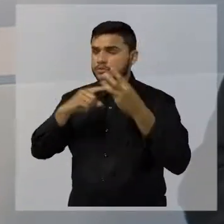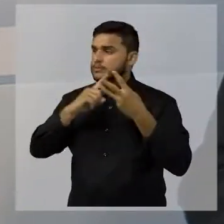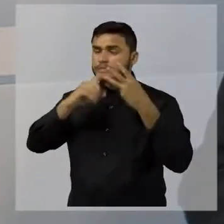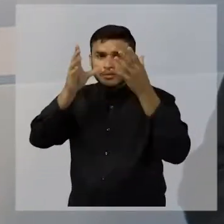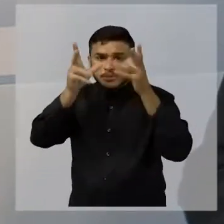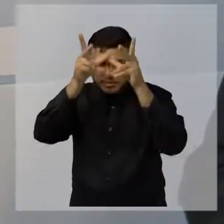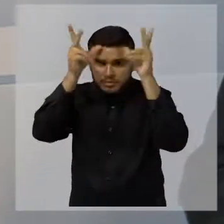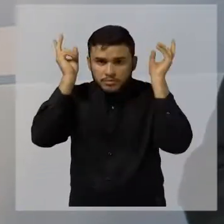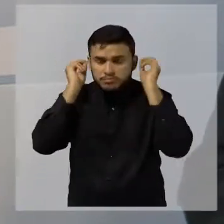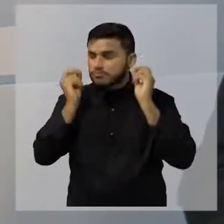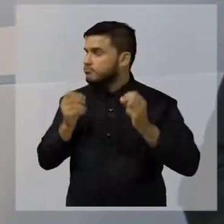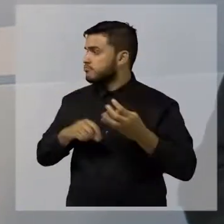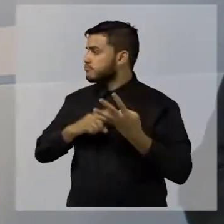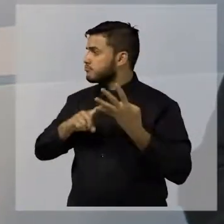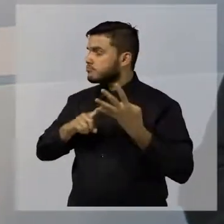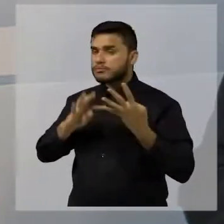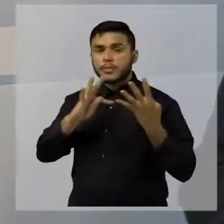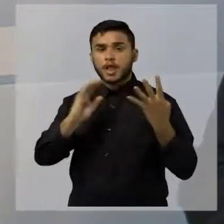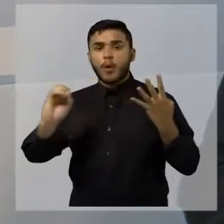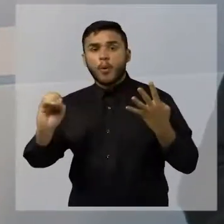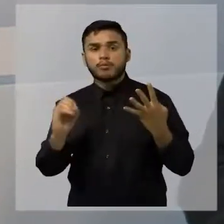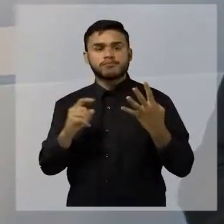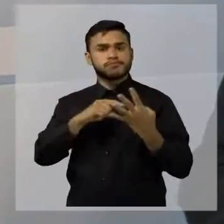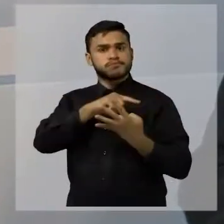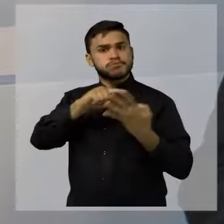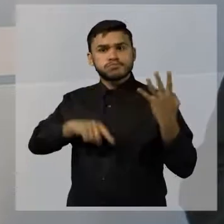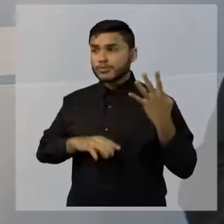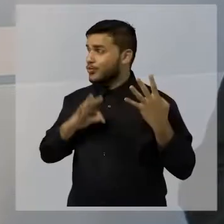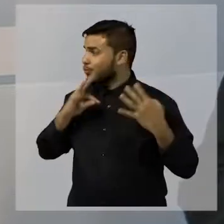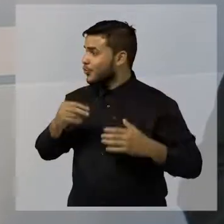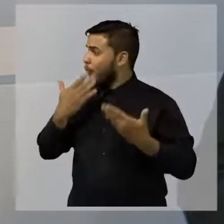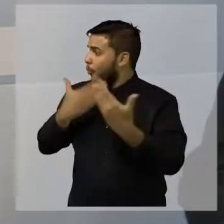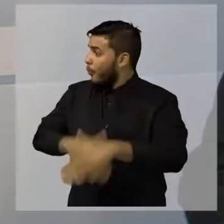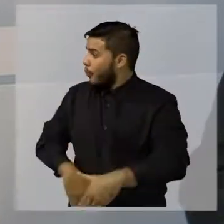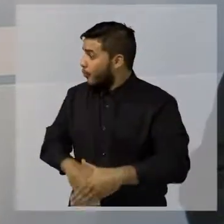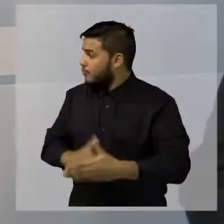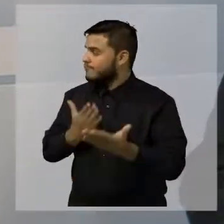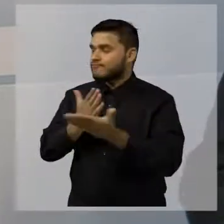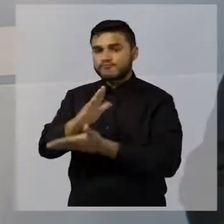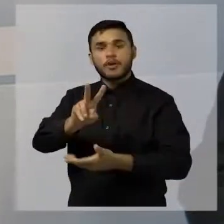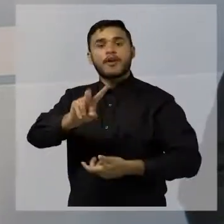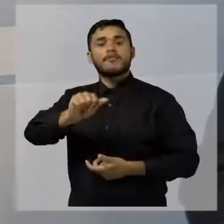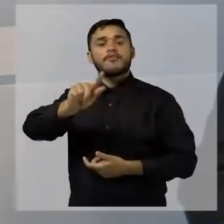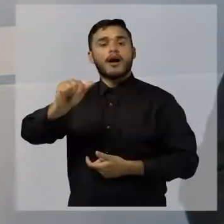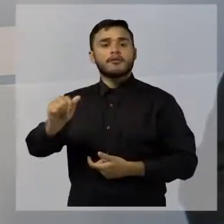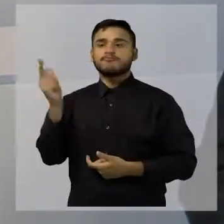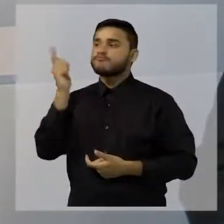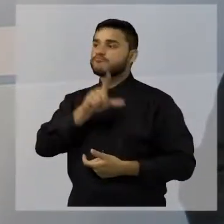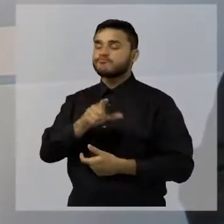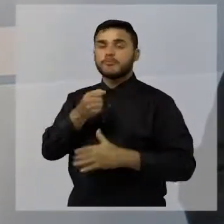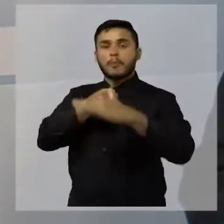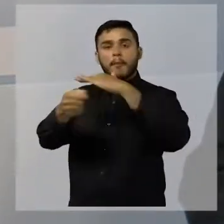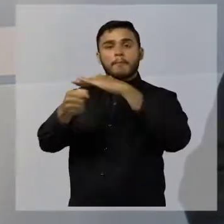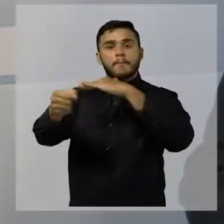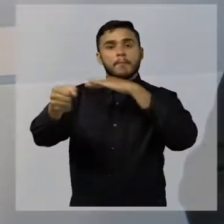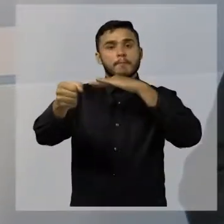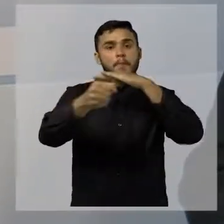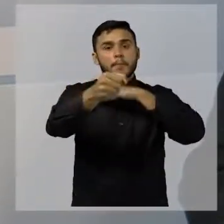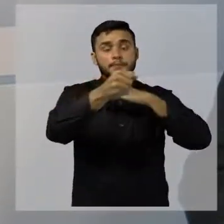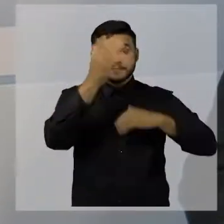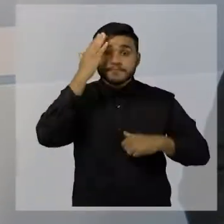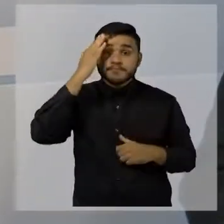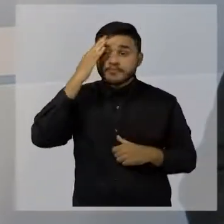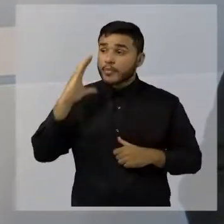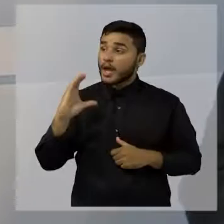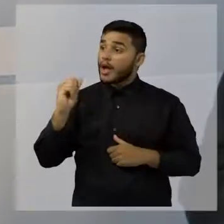terapeuta ocupacional. Então, eu fiquei muito feliz porque, a partir desse momento, nós sabemos das dificuldades, né? Fortaleza